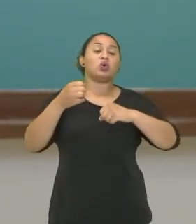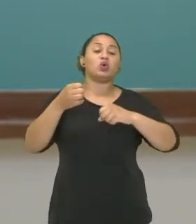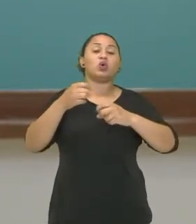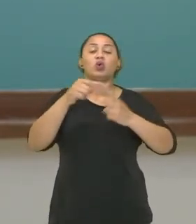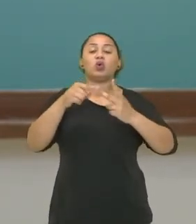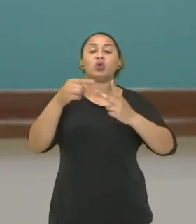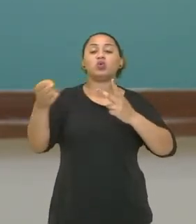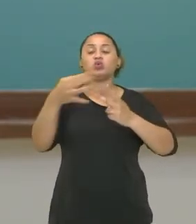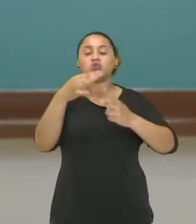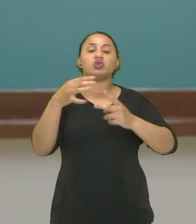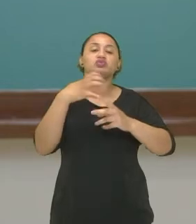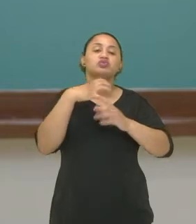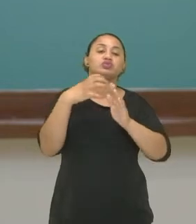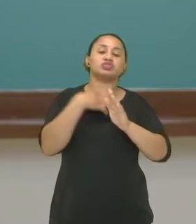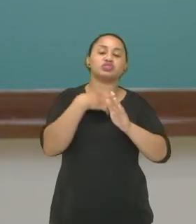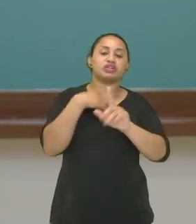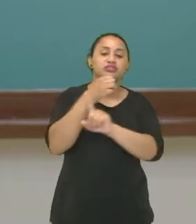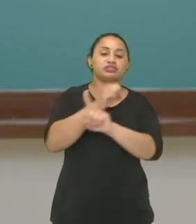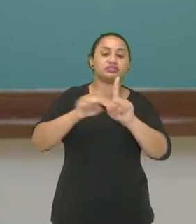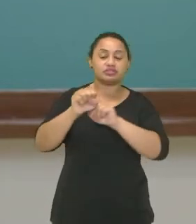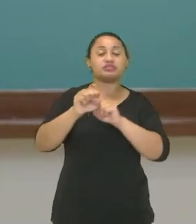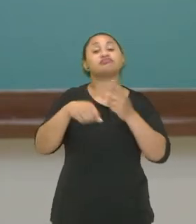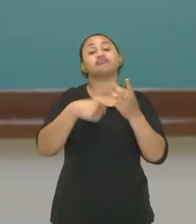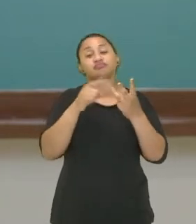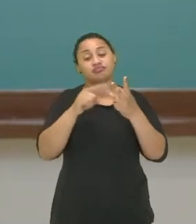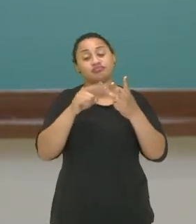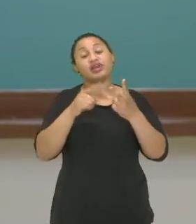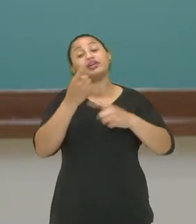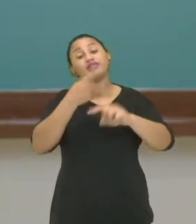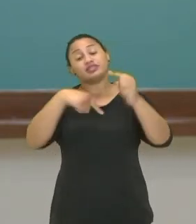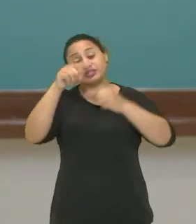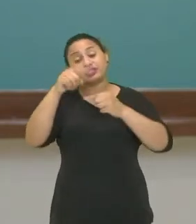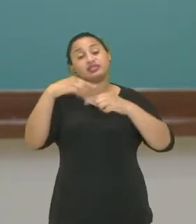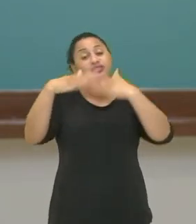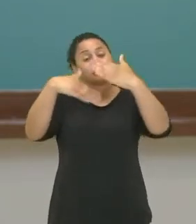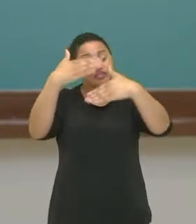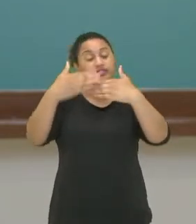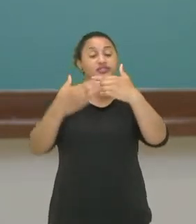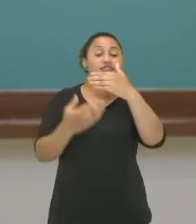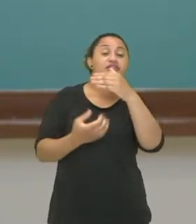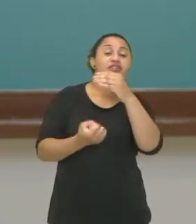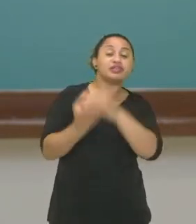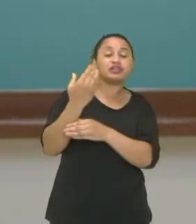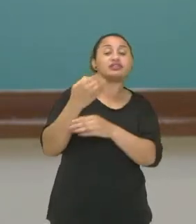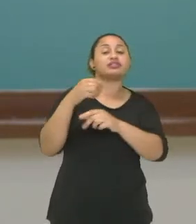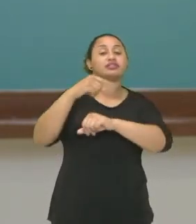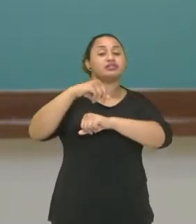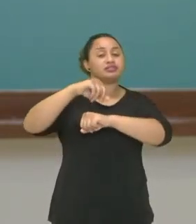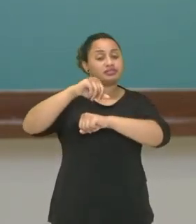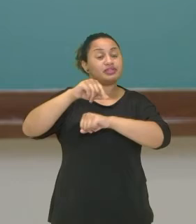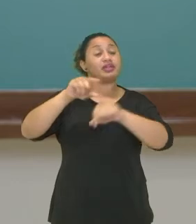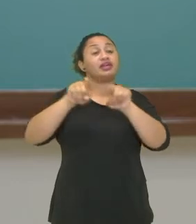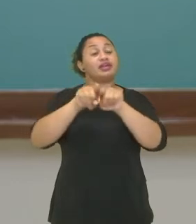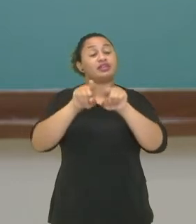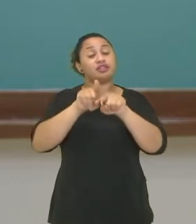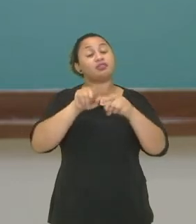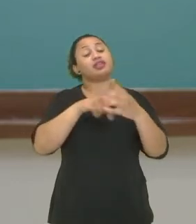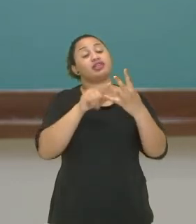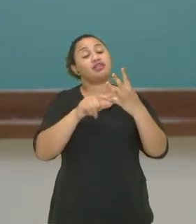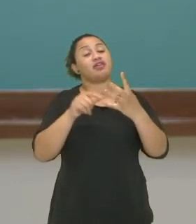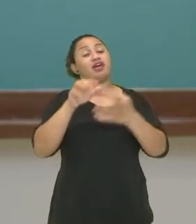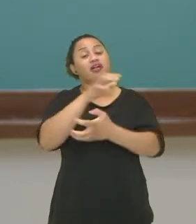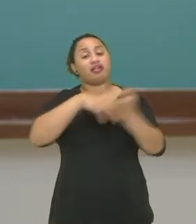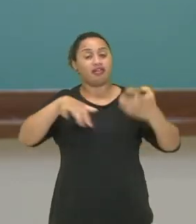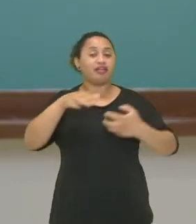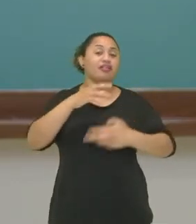e o desenvolvimento, por consequência, do capitalismo. Somado a isso, nós temos ainda a Revolução Protestante. Até